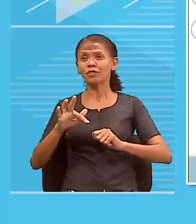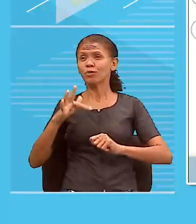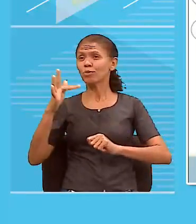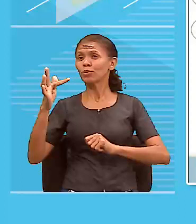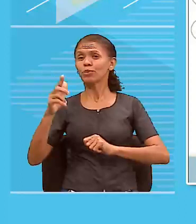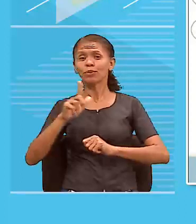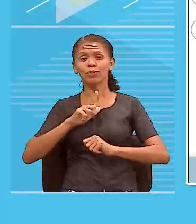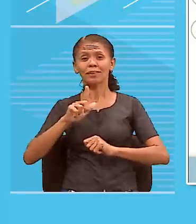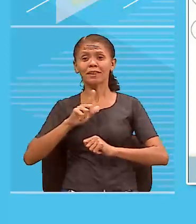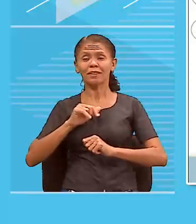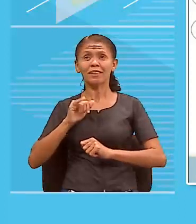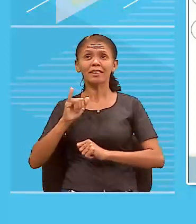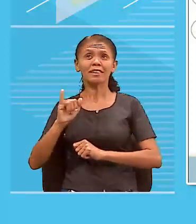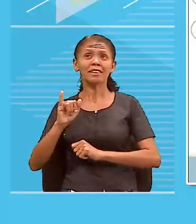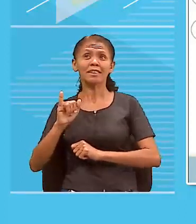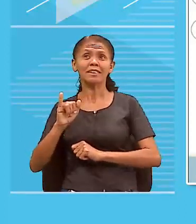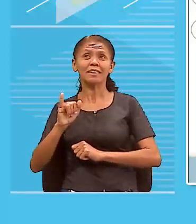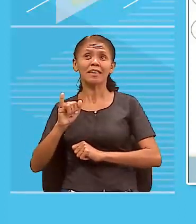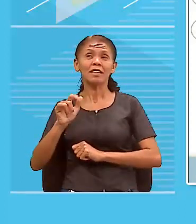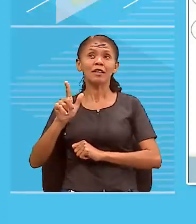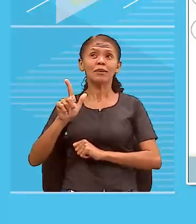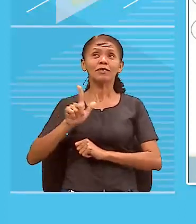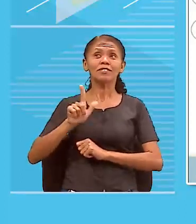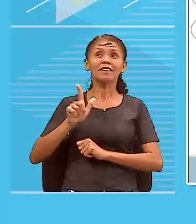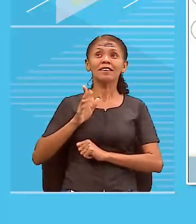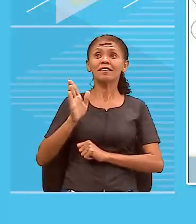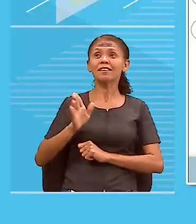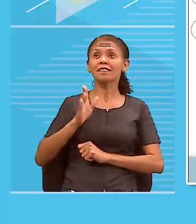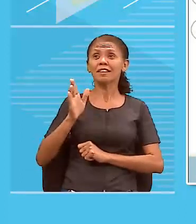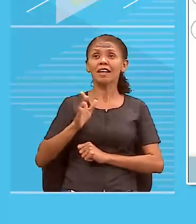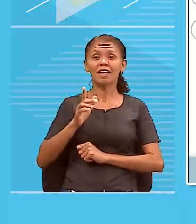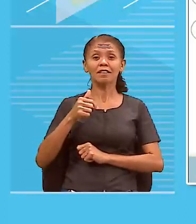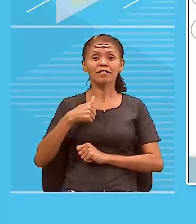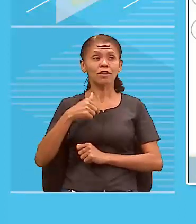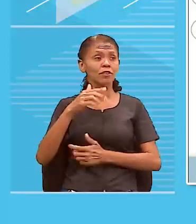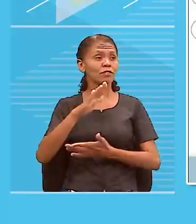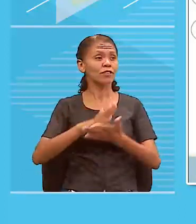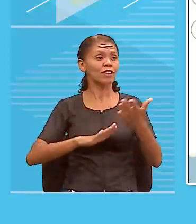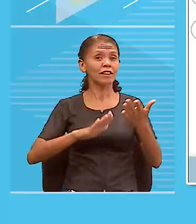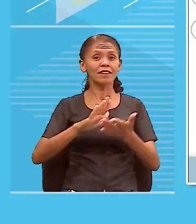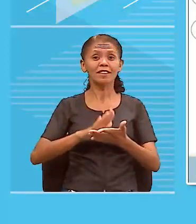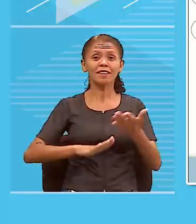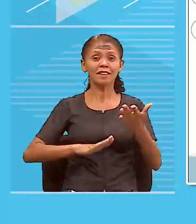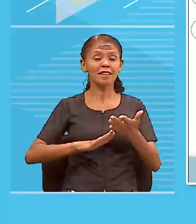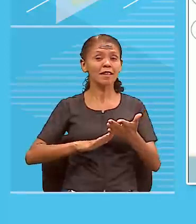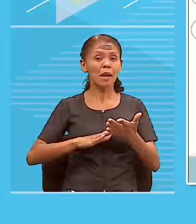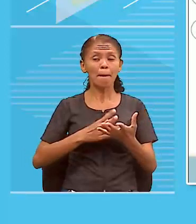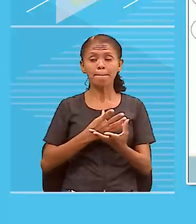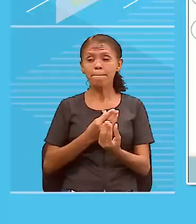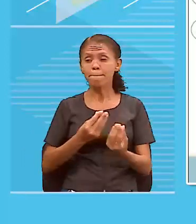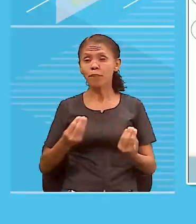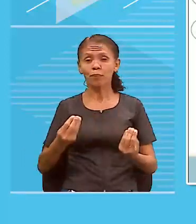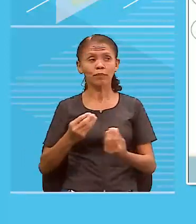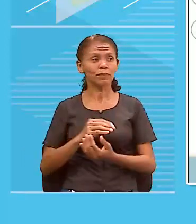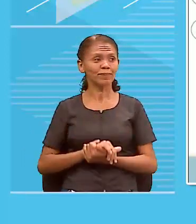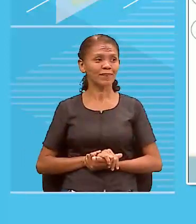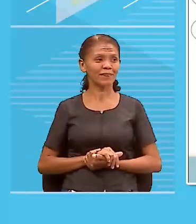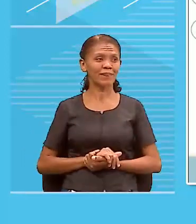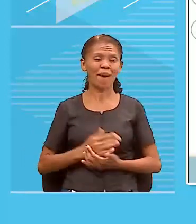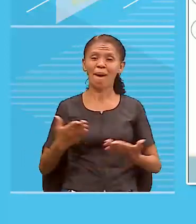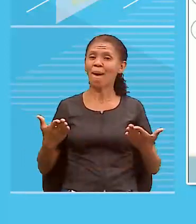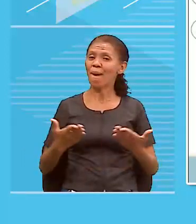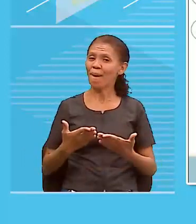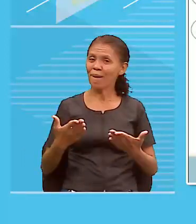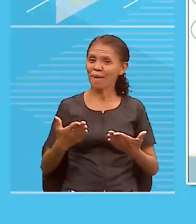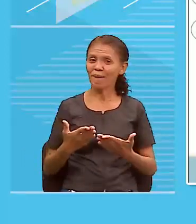então se eu fosse rico Eu viajaria mais e hoje não é uma crítica bem interessante que está muito caro